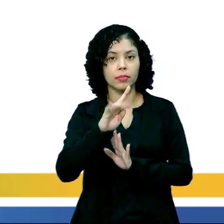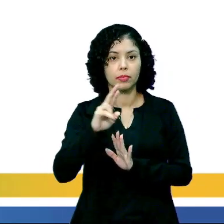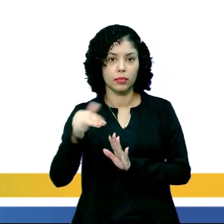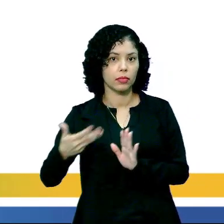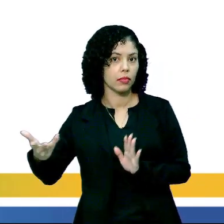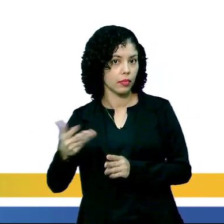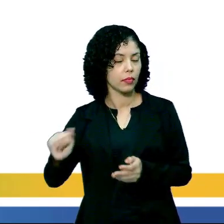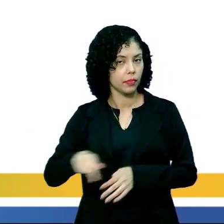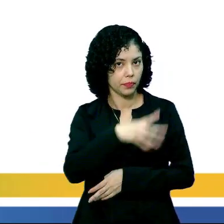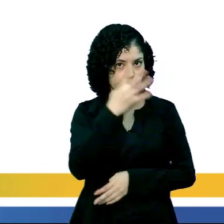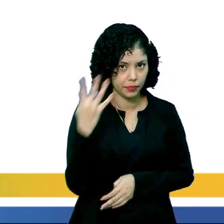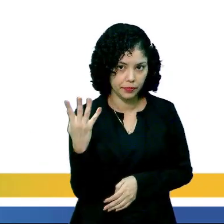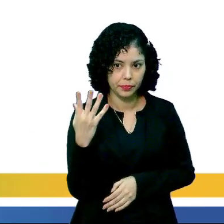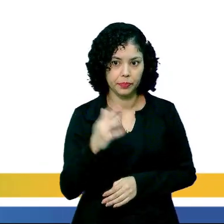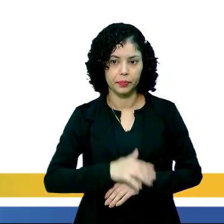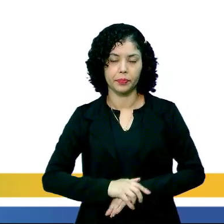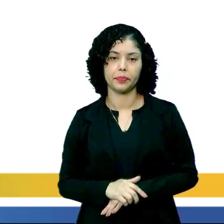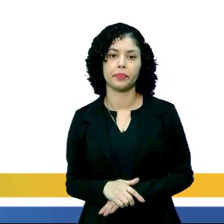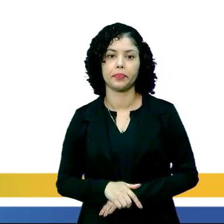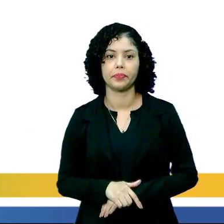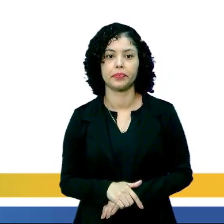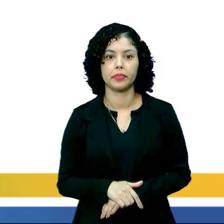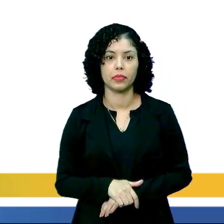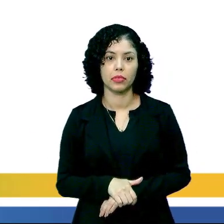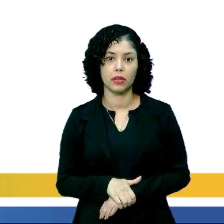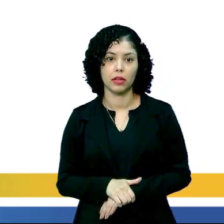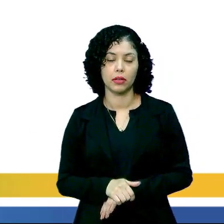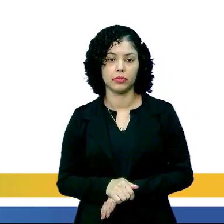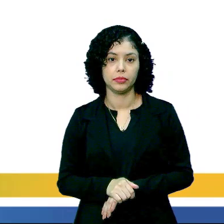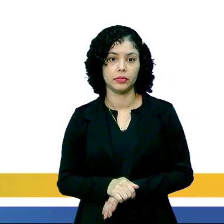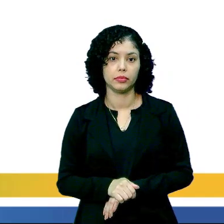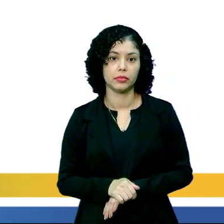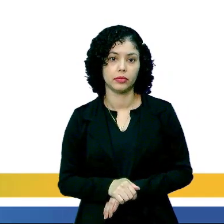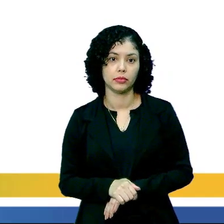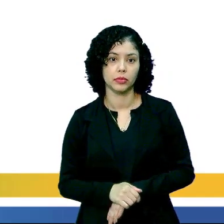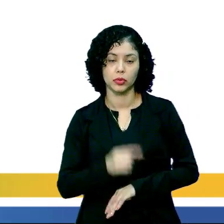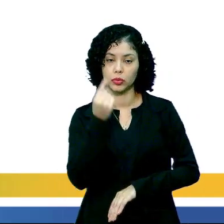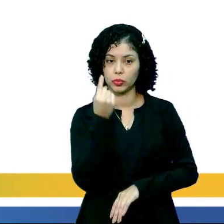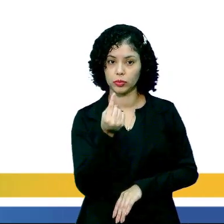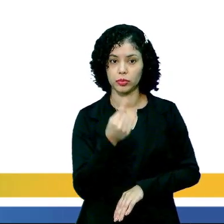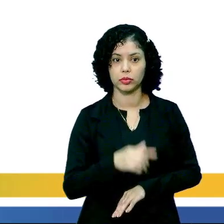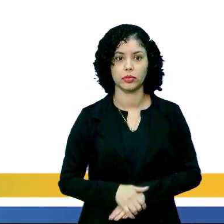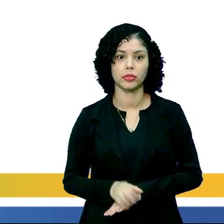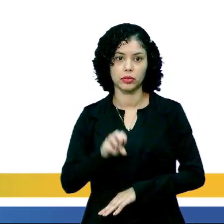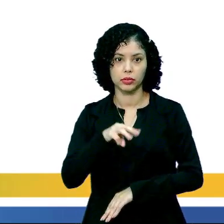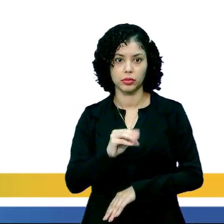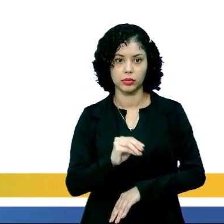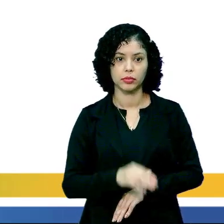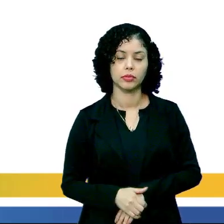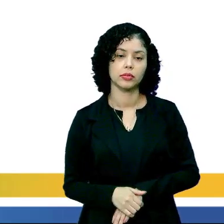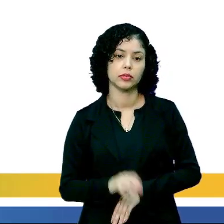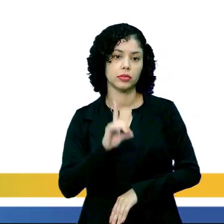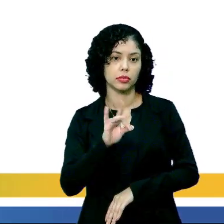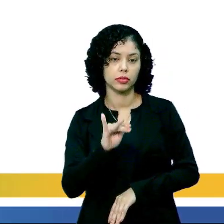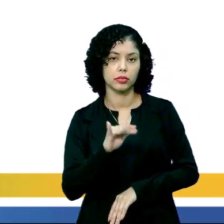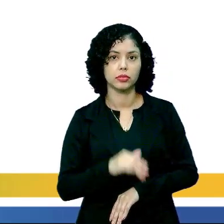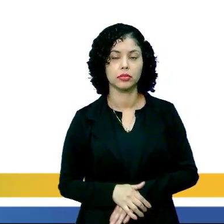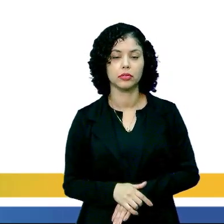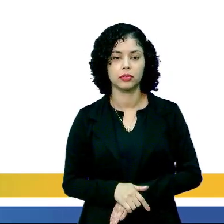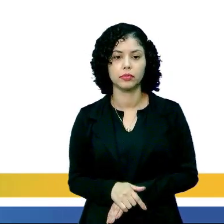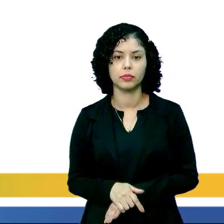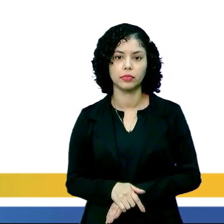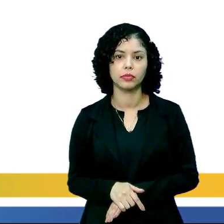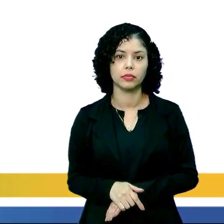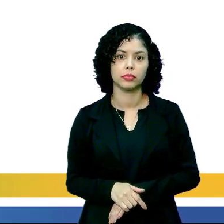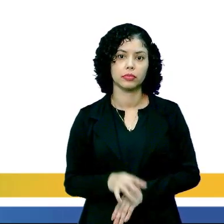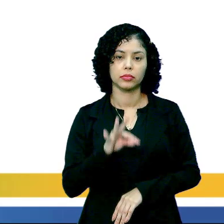base dependendo da quantidade de hidroxilas se a minha molécula tem uma hidroxila ela é uma monobase se tem duas ela é